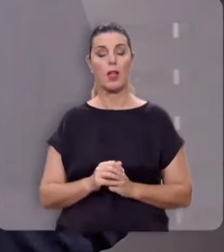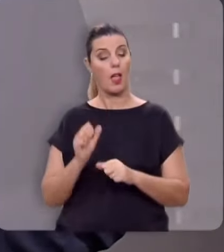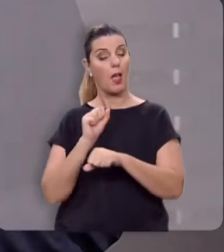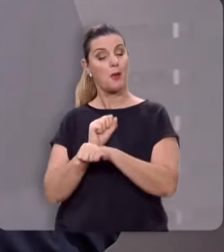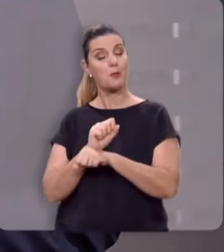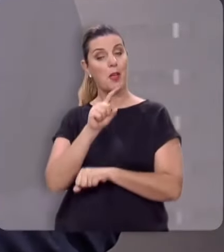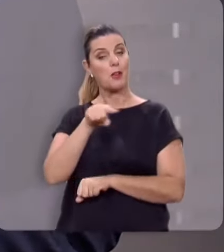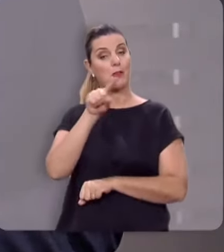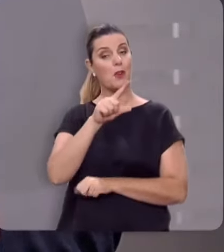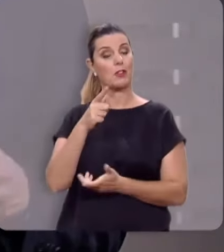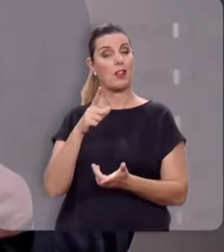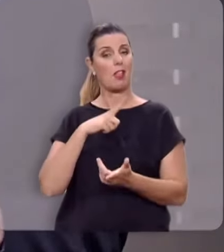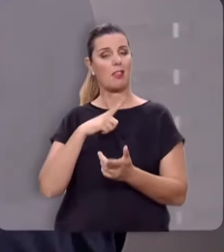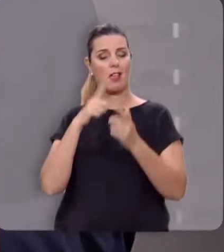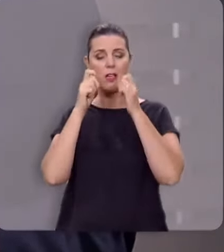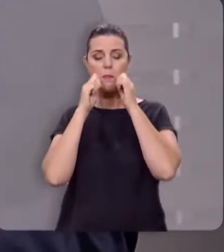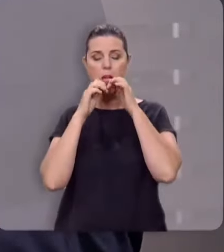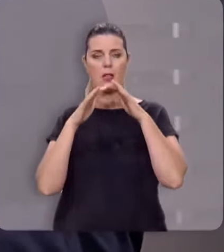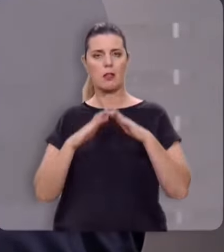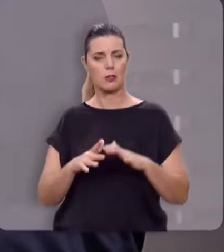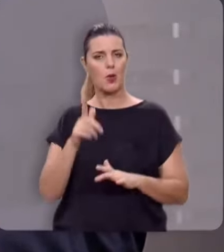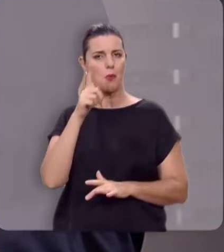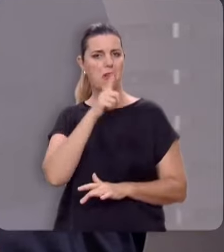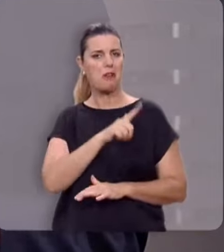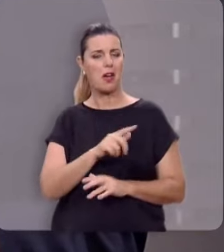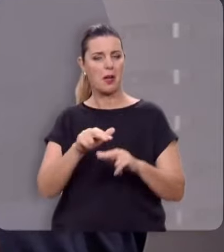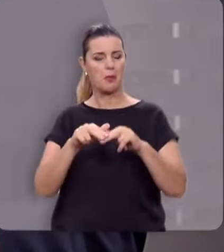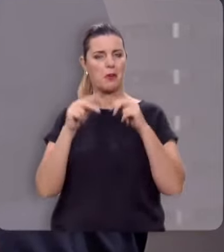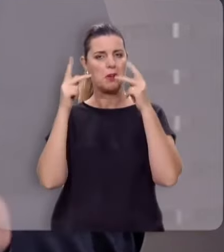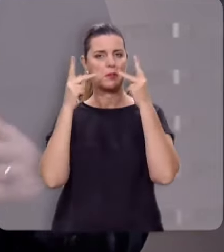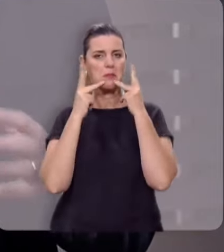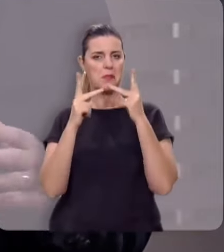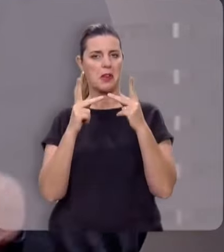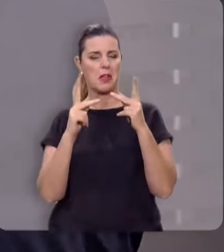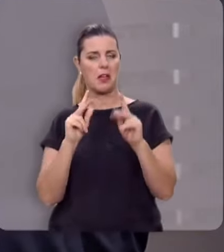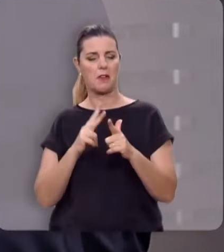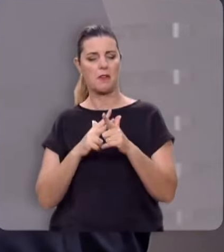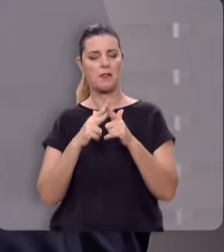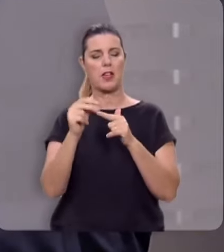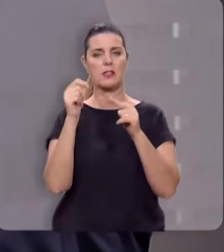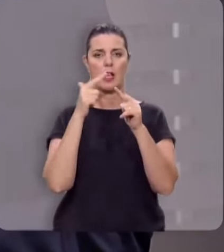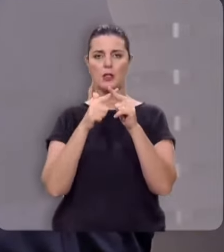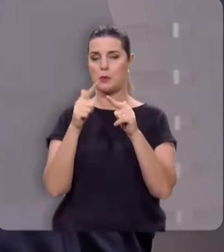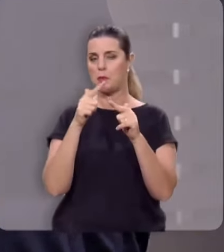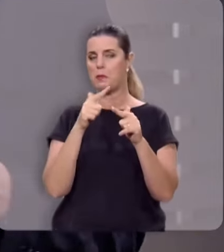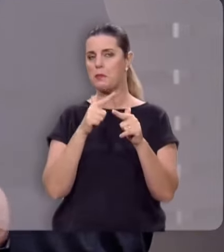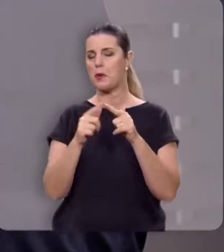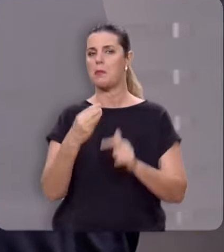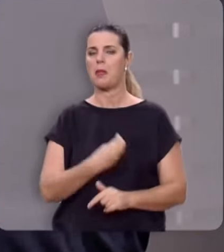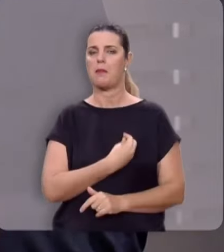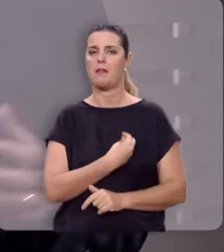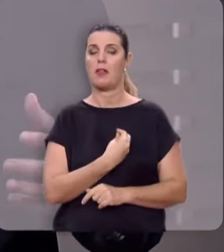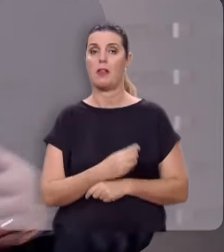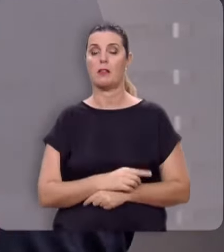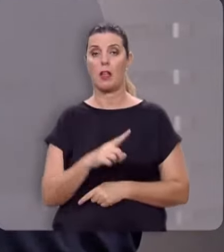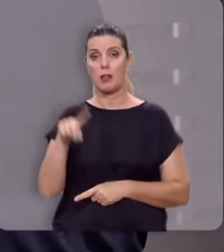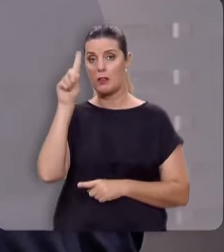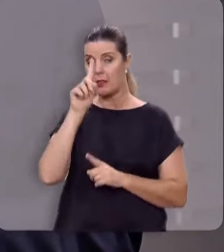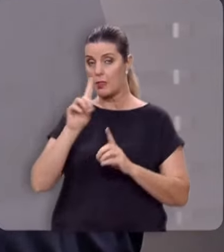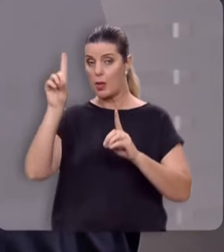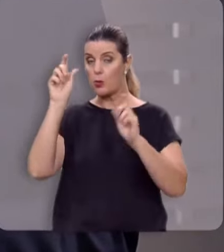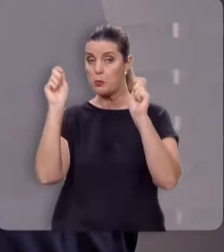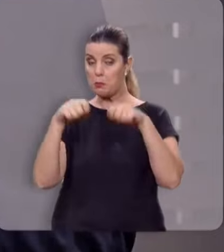Espero que você tenha sido abençoado por essa mensagem, vencendo as tempestades da vida, e que